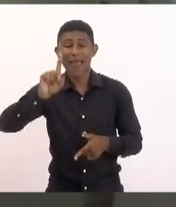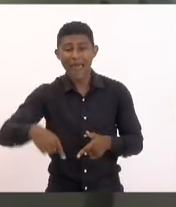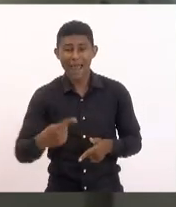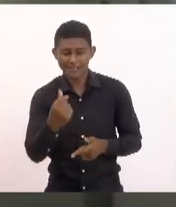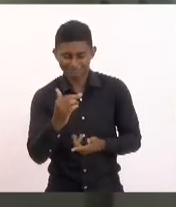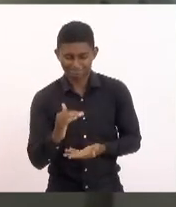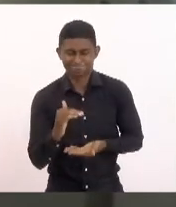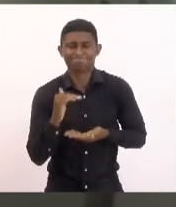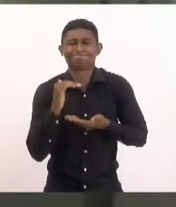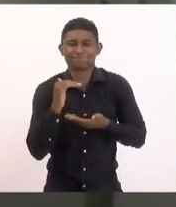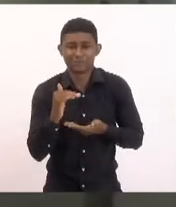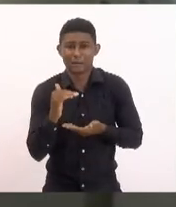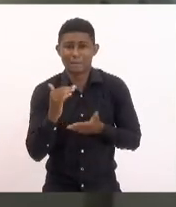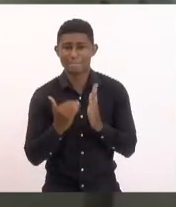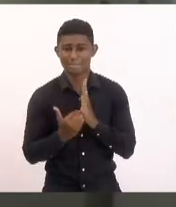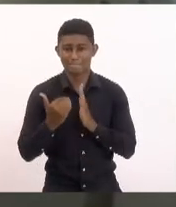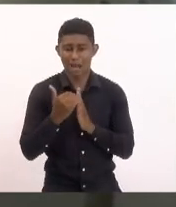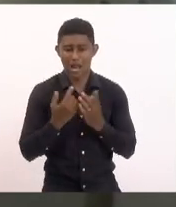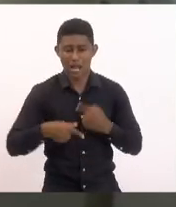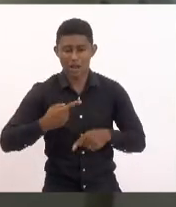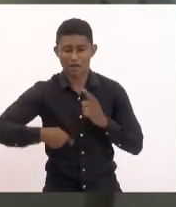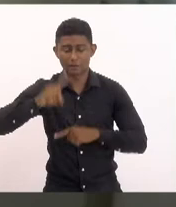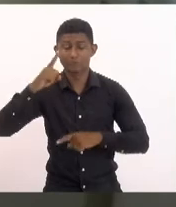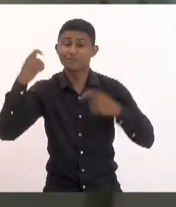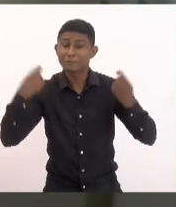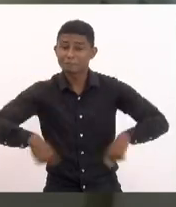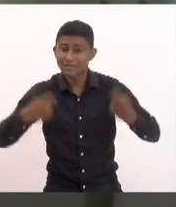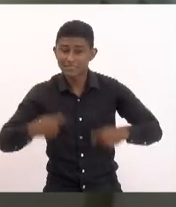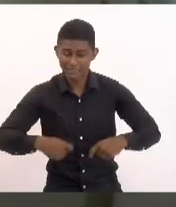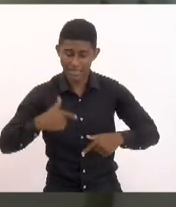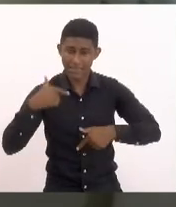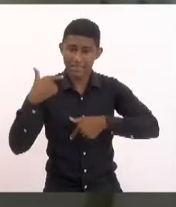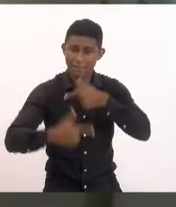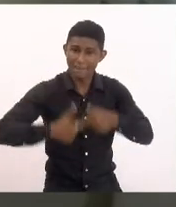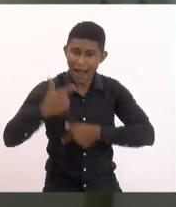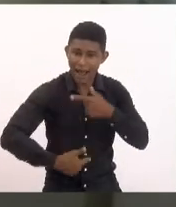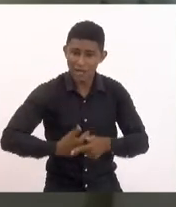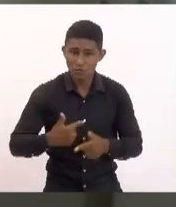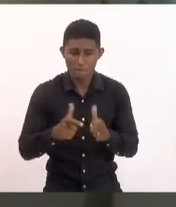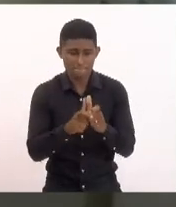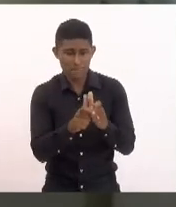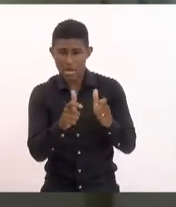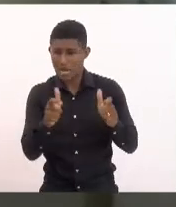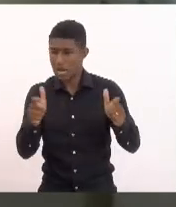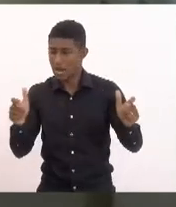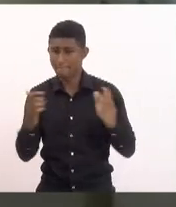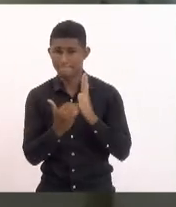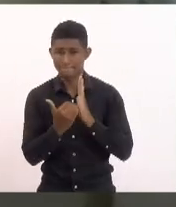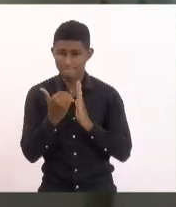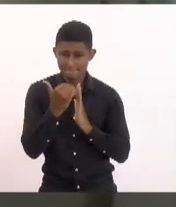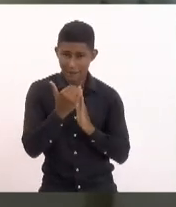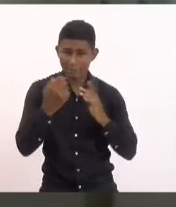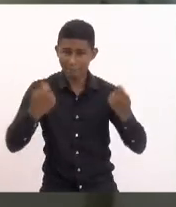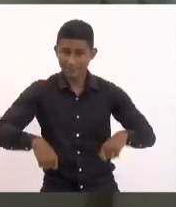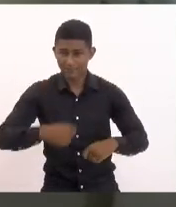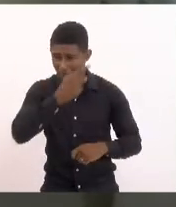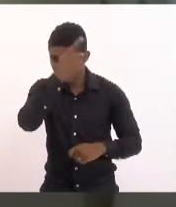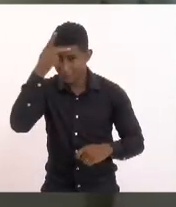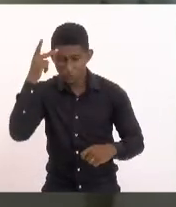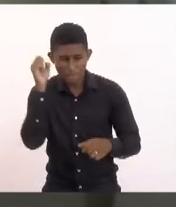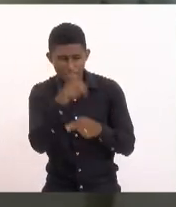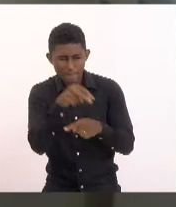gerar emprego e renda, mas gerar dentro da legalidade, né? Dentro daquilo que a gente